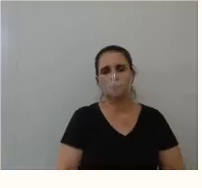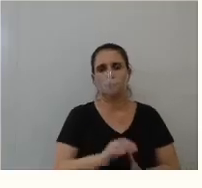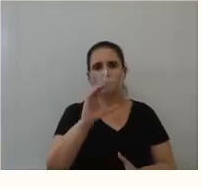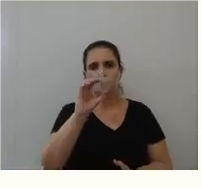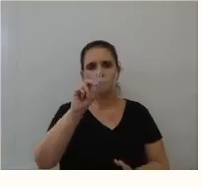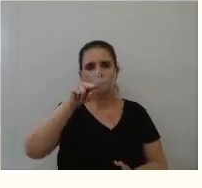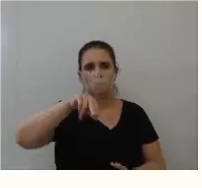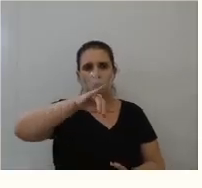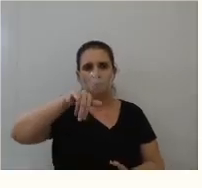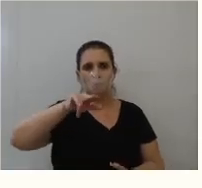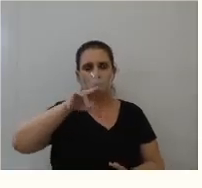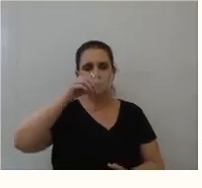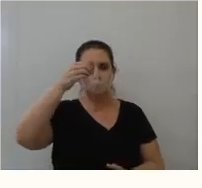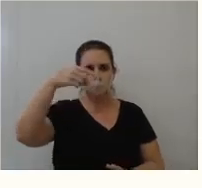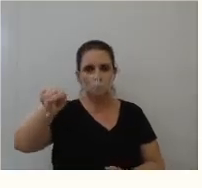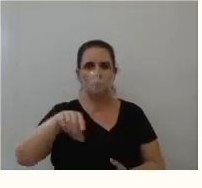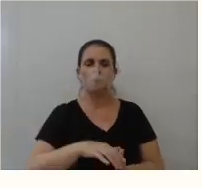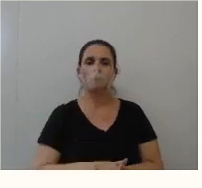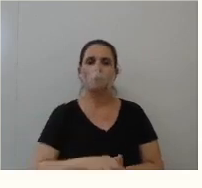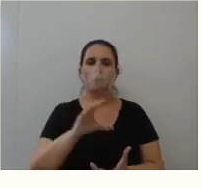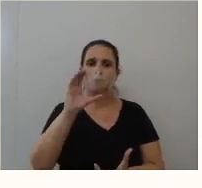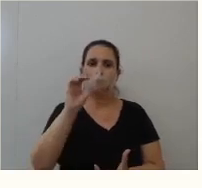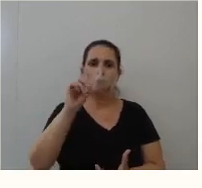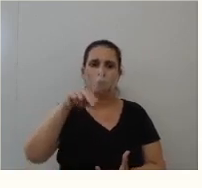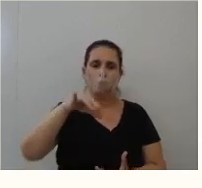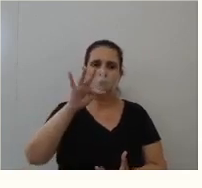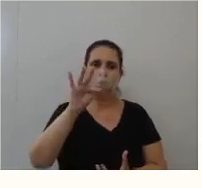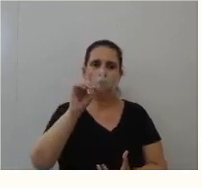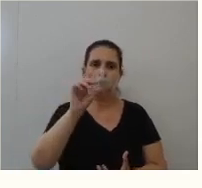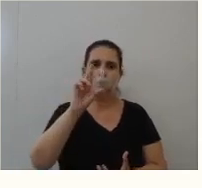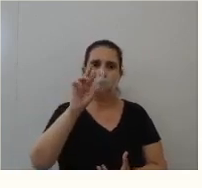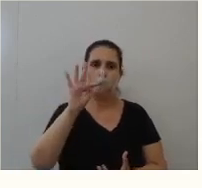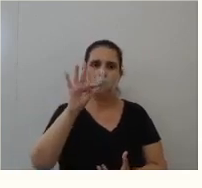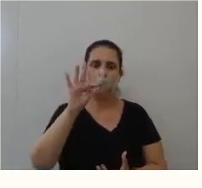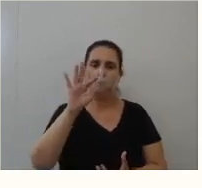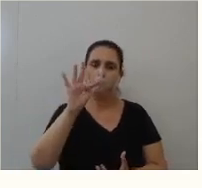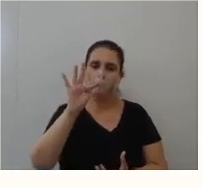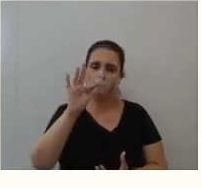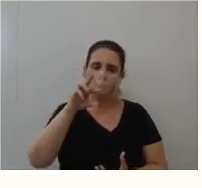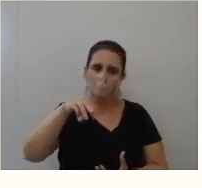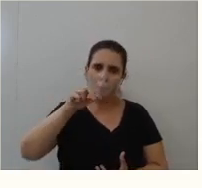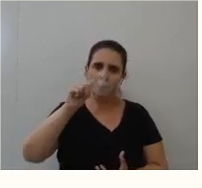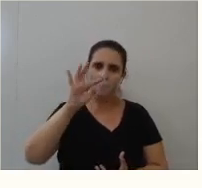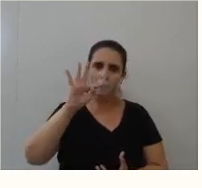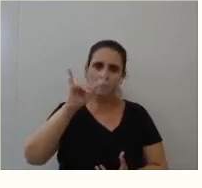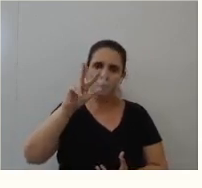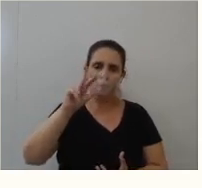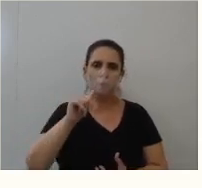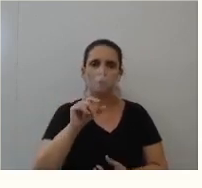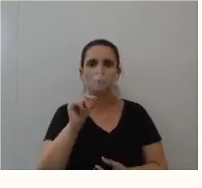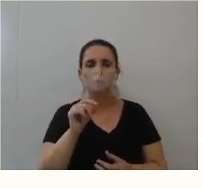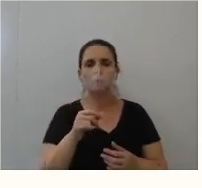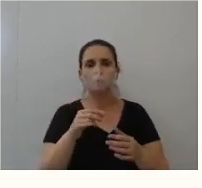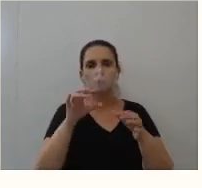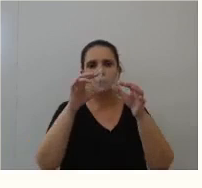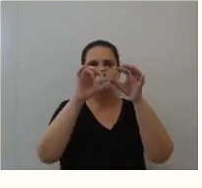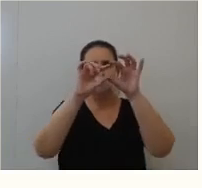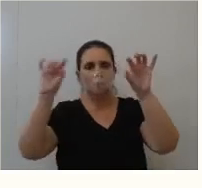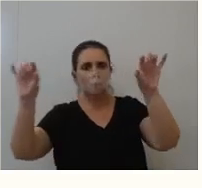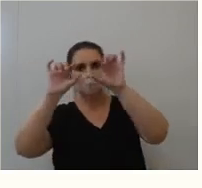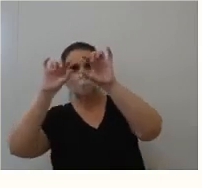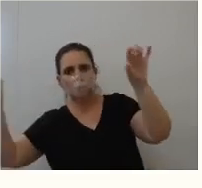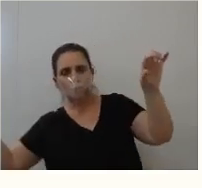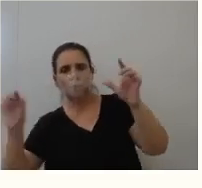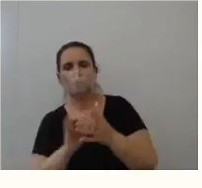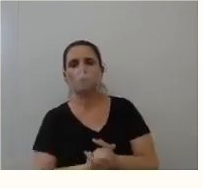Conjunções conformativas. Olha lá, indicam conformidade de um fato com outro, em relação